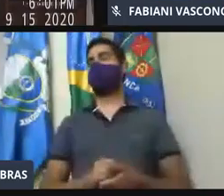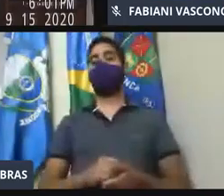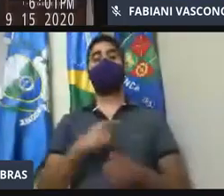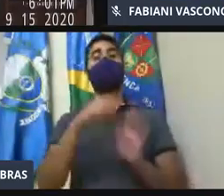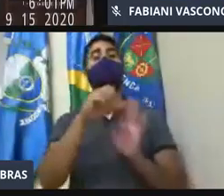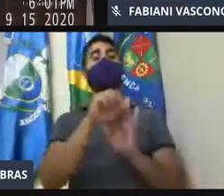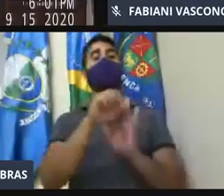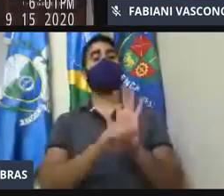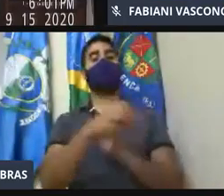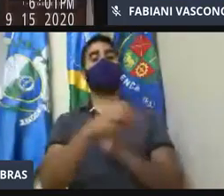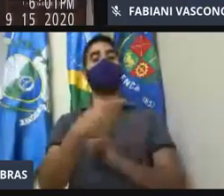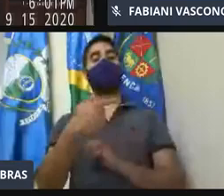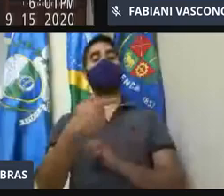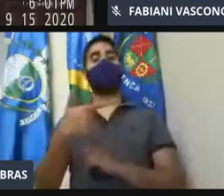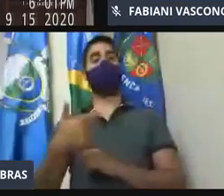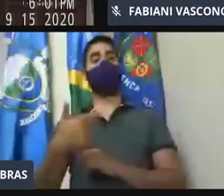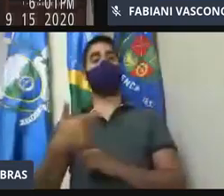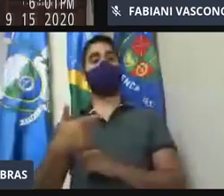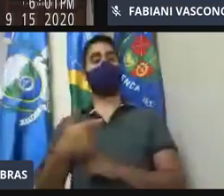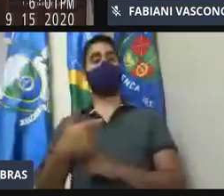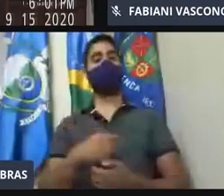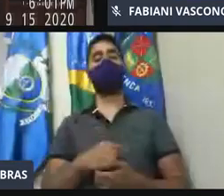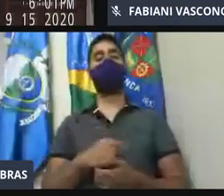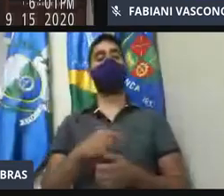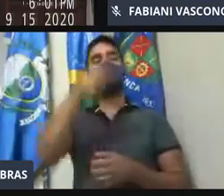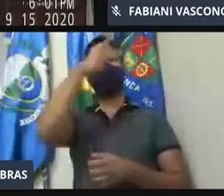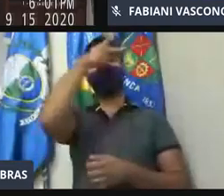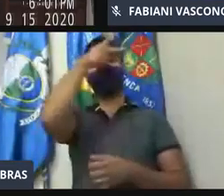372 do gabinete do prefeito para a Câmara.